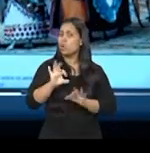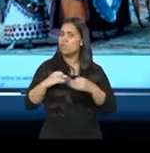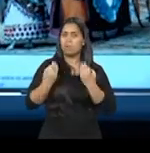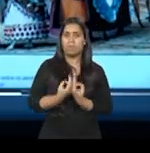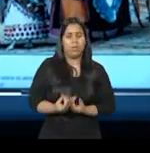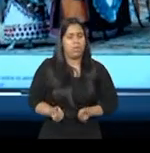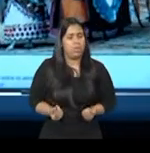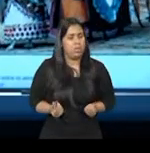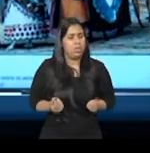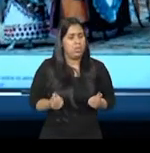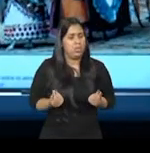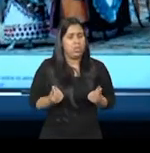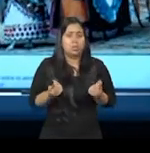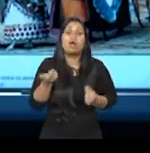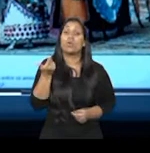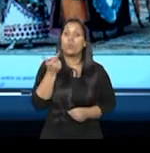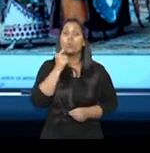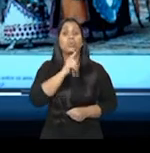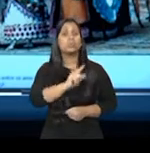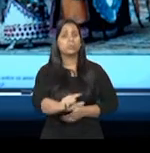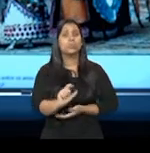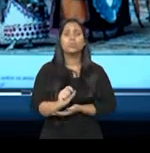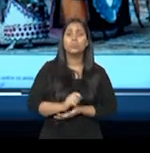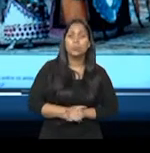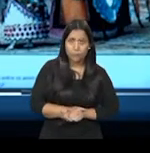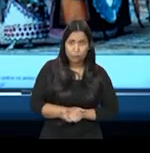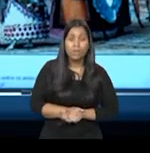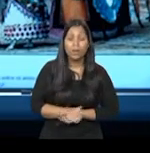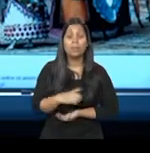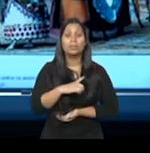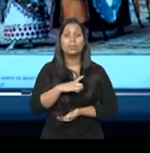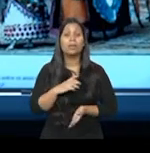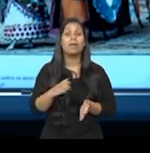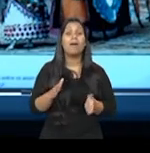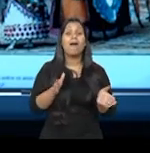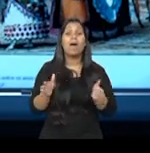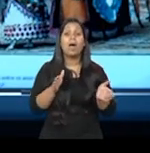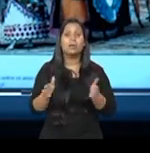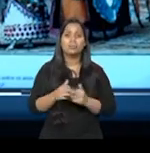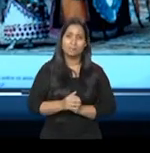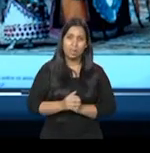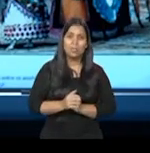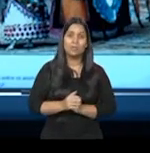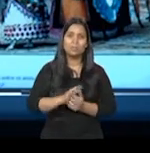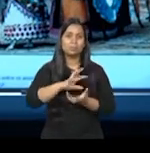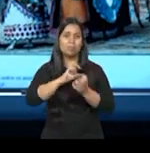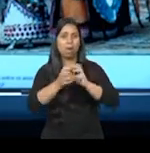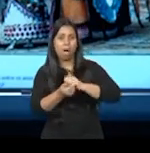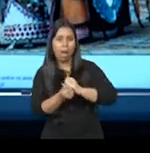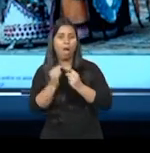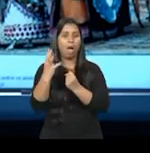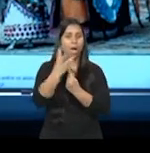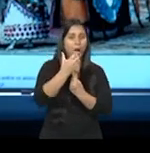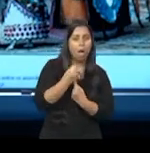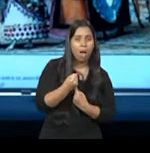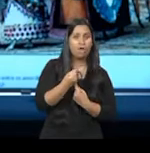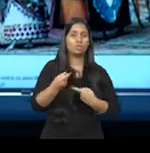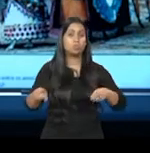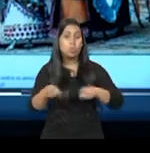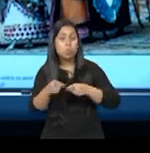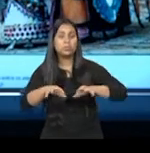famílias muito ricas, conseguiam no máximo ali ter acesso a algum tipo de arte, A mulher aprendia a tocar um instrumento